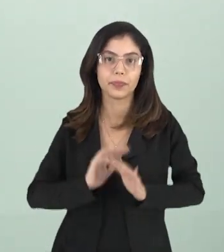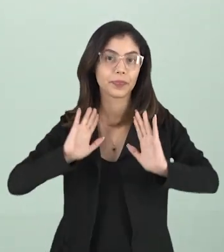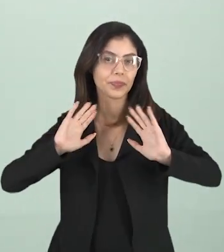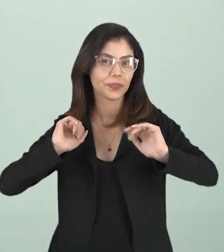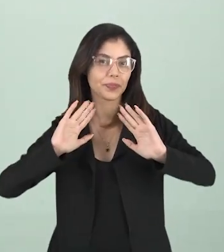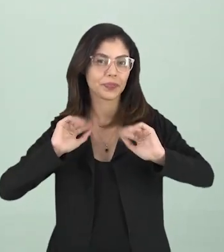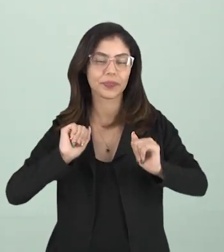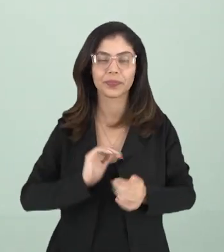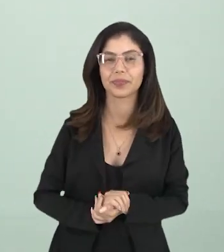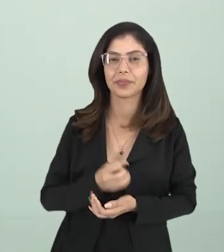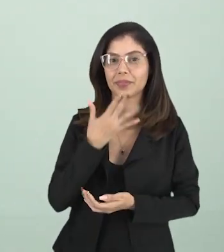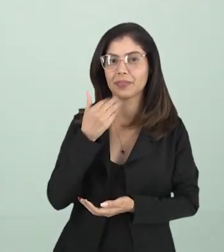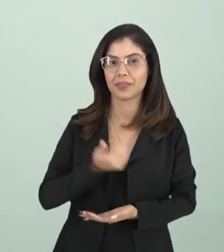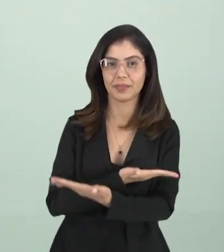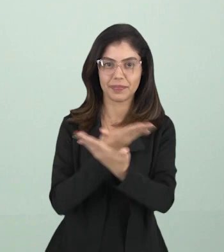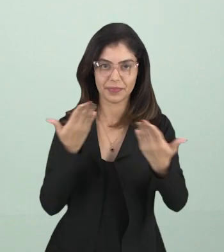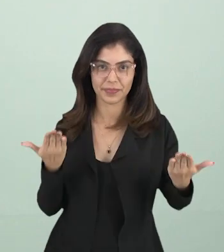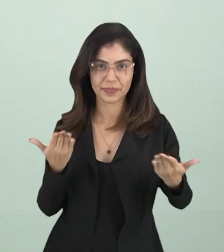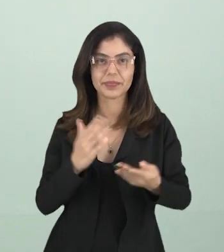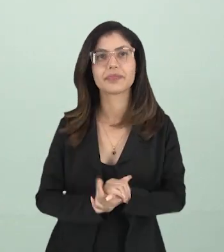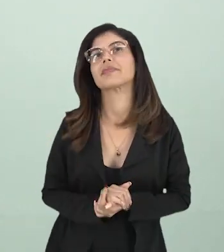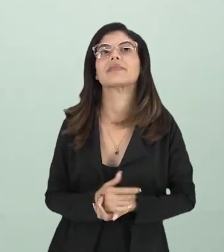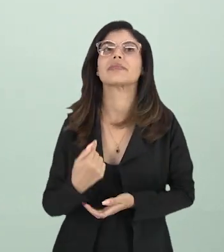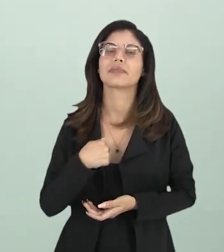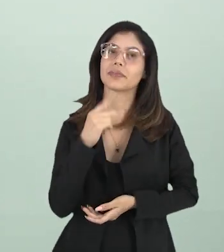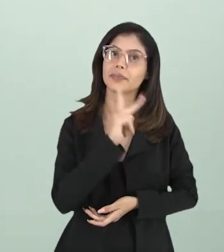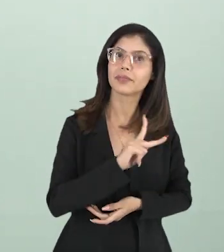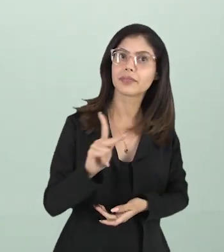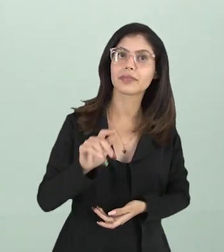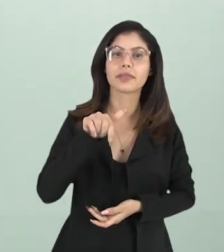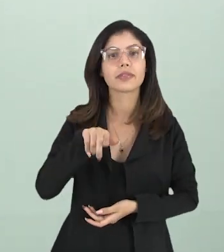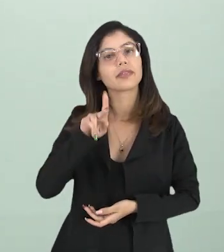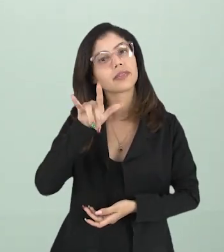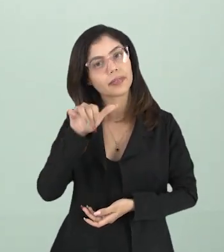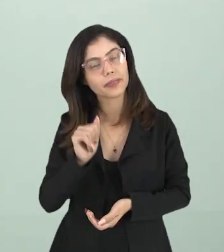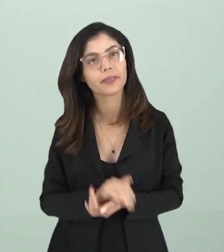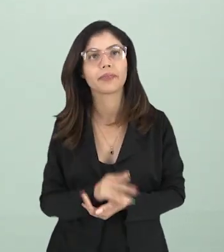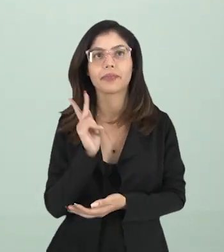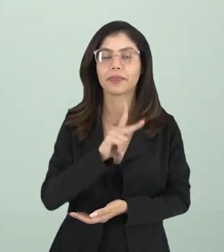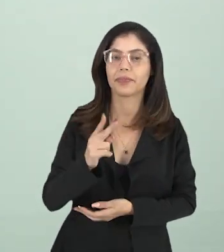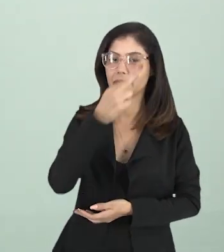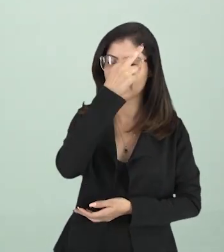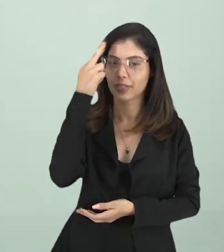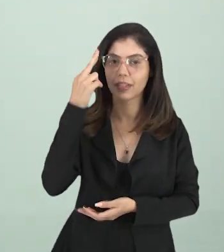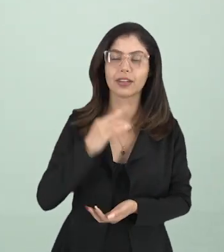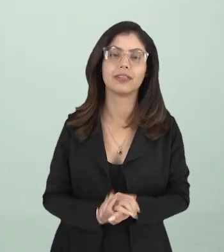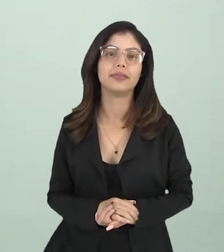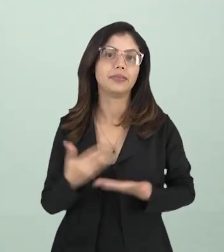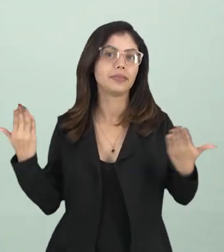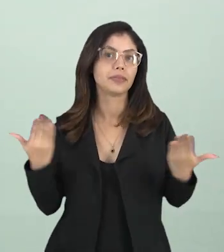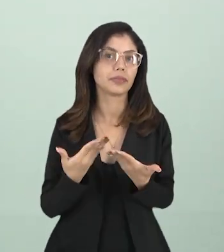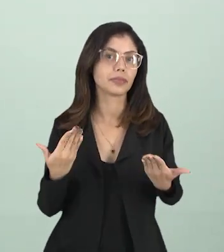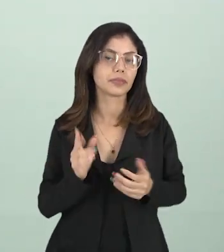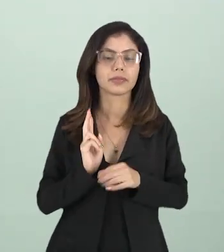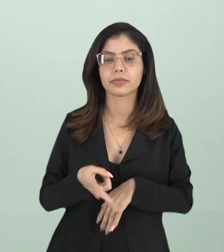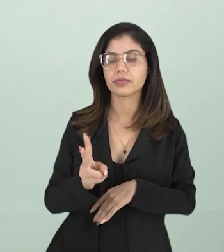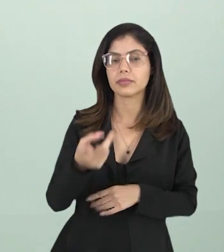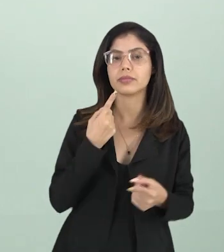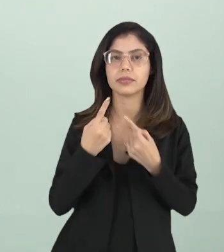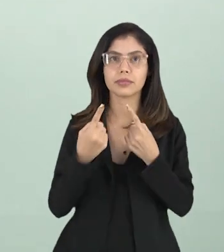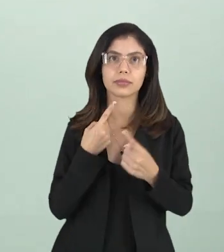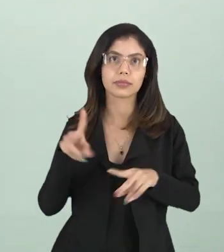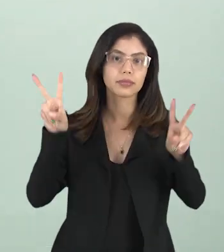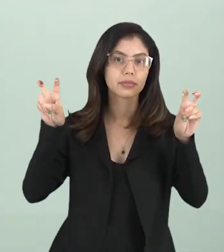Olá, gente, tudo bem com vocês? Sou professora Keila Batista, professora de História, e vamos aí continuar discutindo